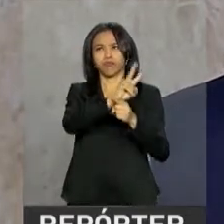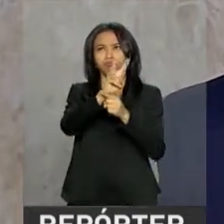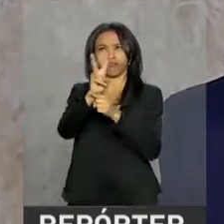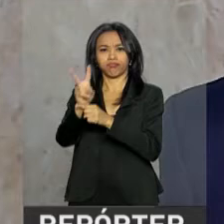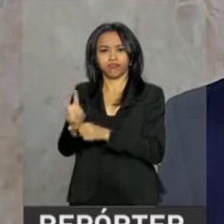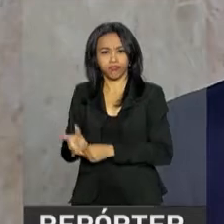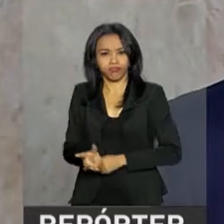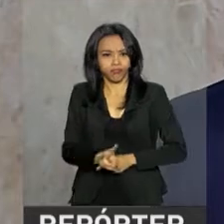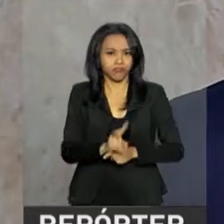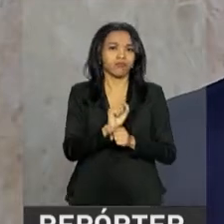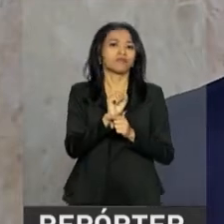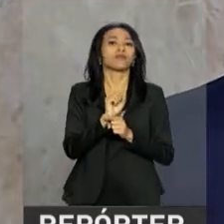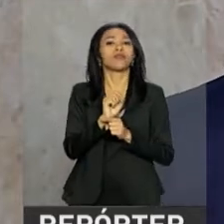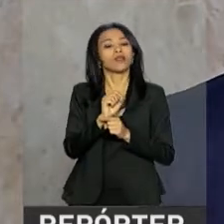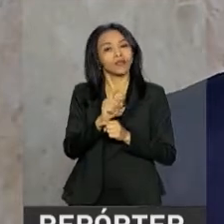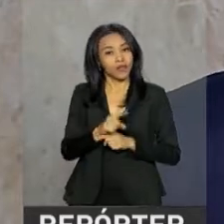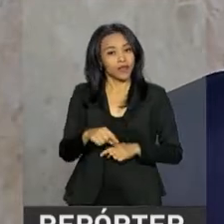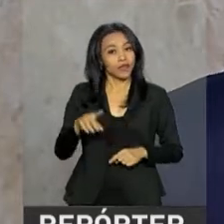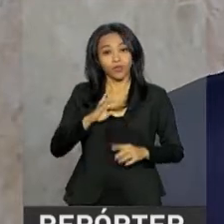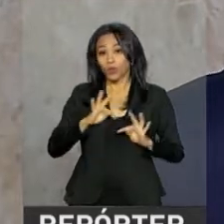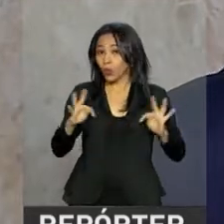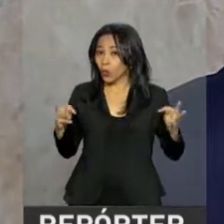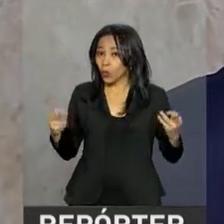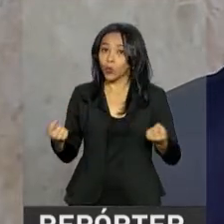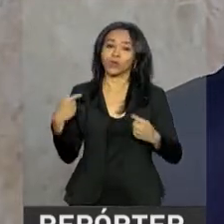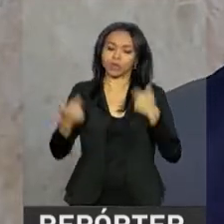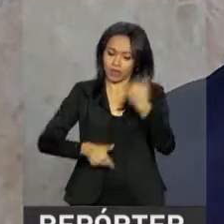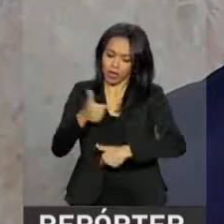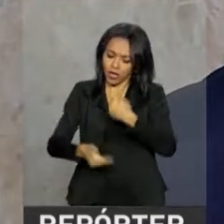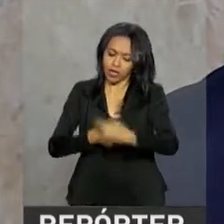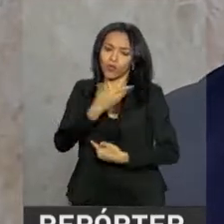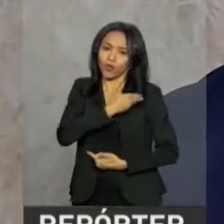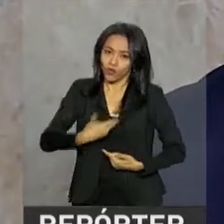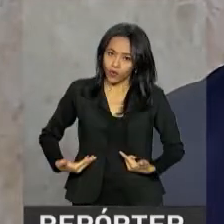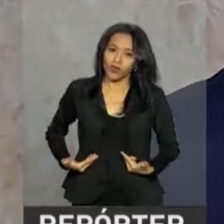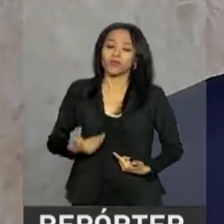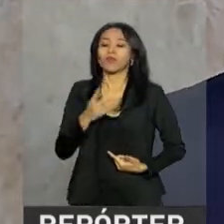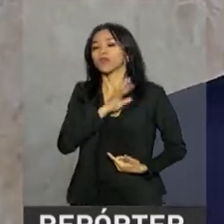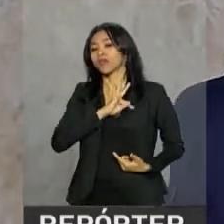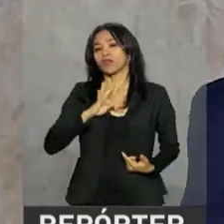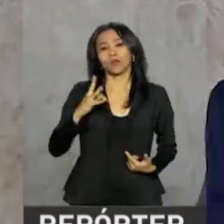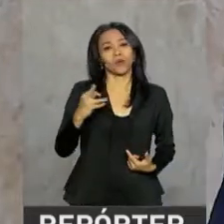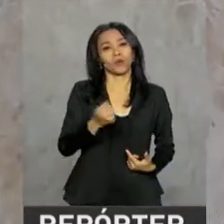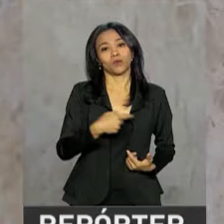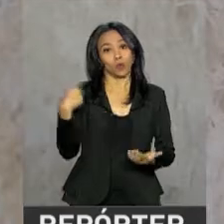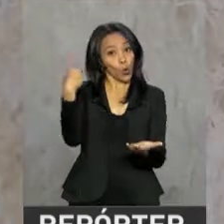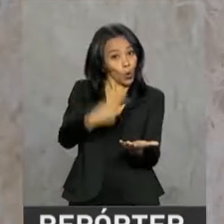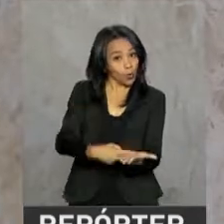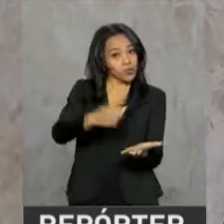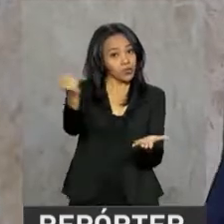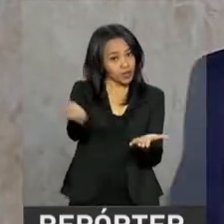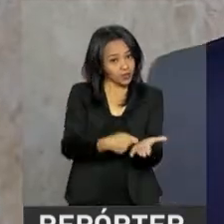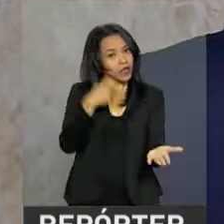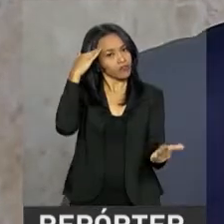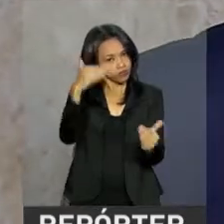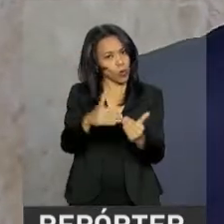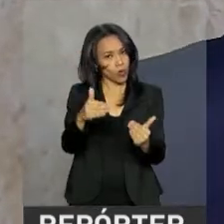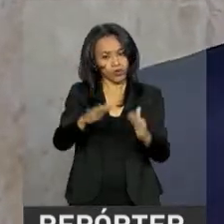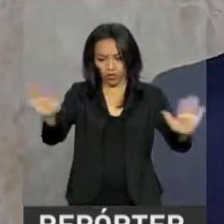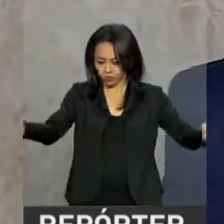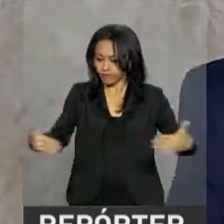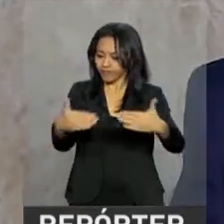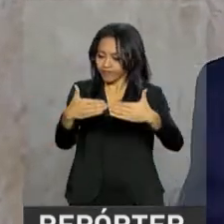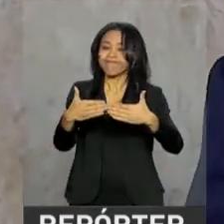nós é o governo nós são todas as agências do governo zelando para que todos os todos os compromissos assumidos pelo governo sejam